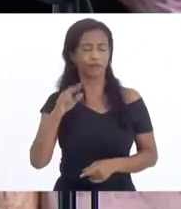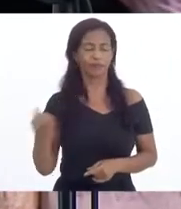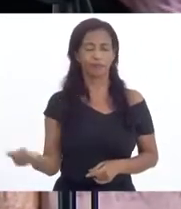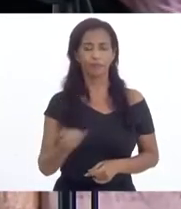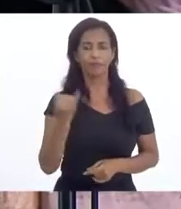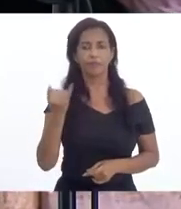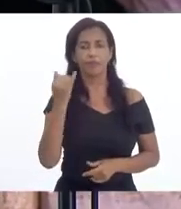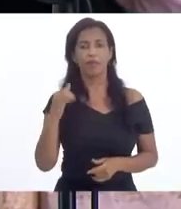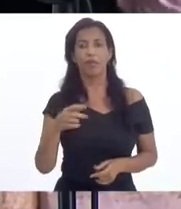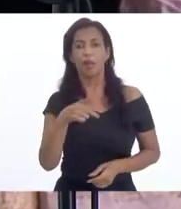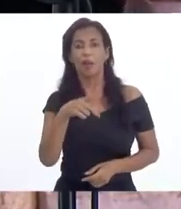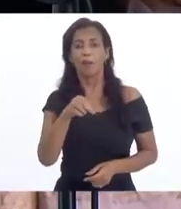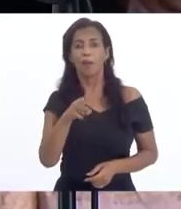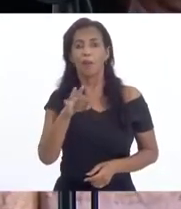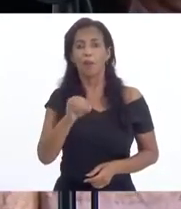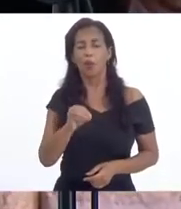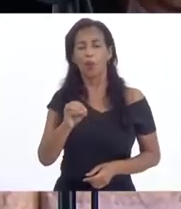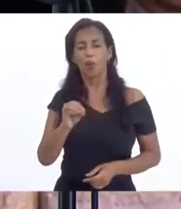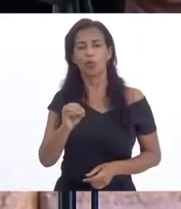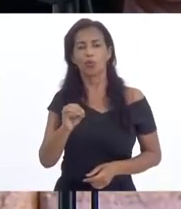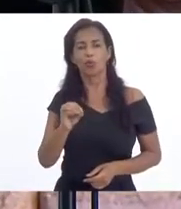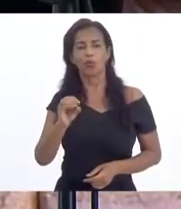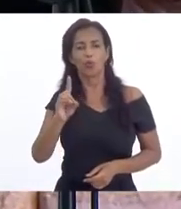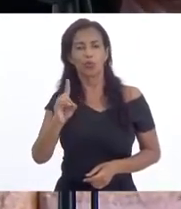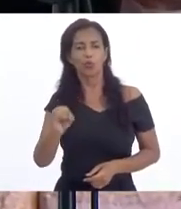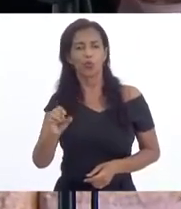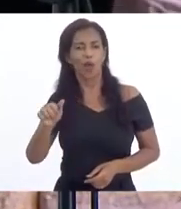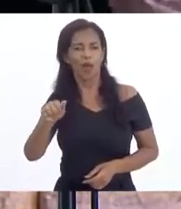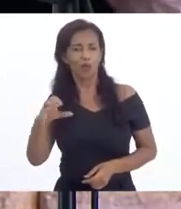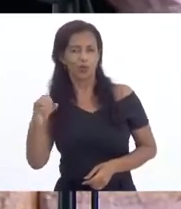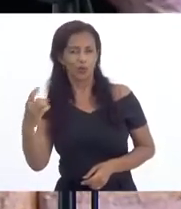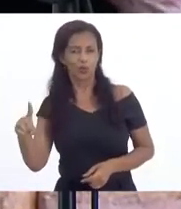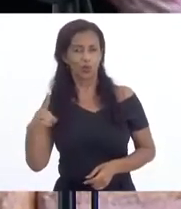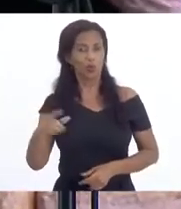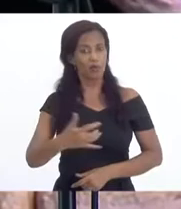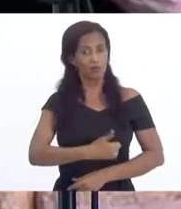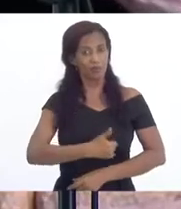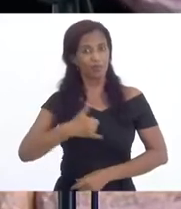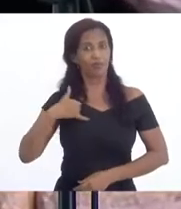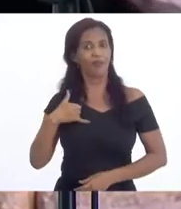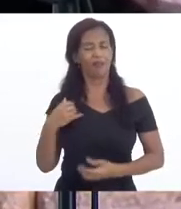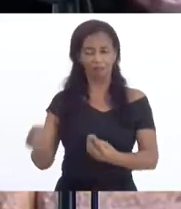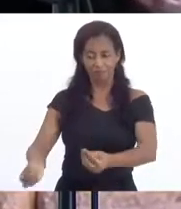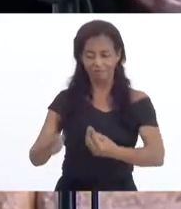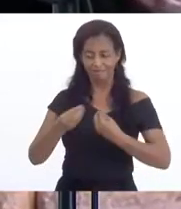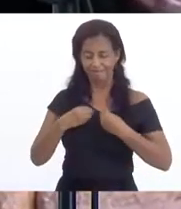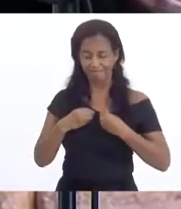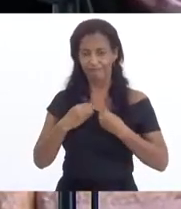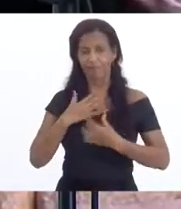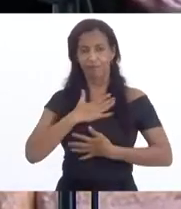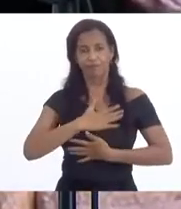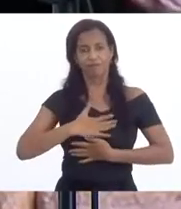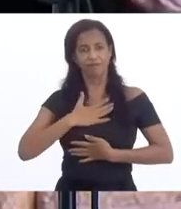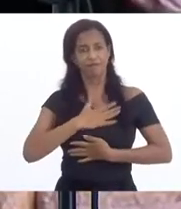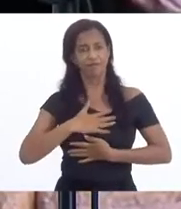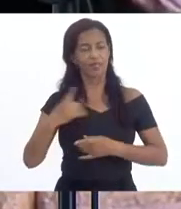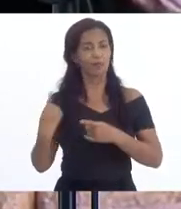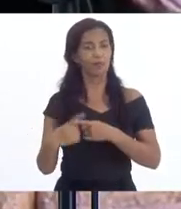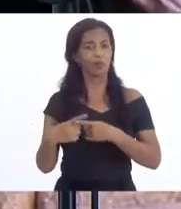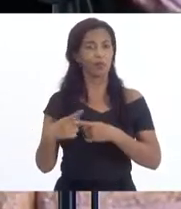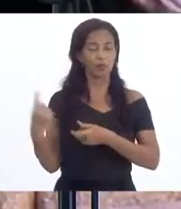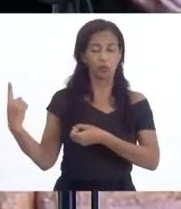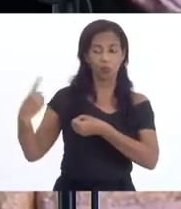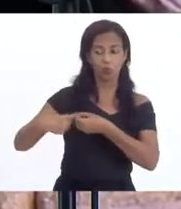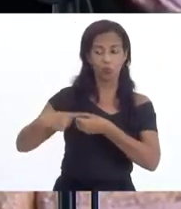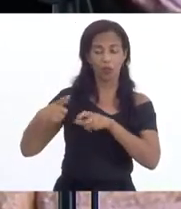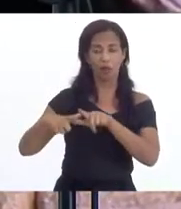importância do Porto do Açu, que fica no nosso solo, em São João da Barra. Isso muito nos orgulha, muito nos deixa feliz, porque somos um município de